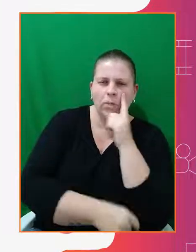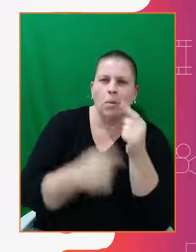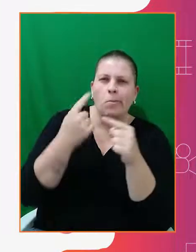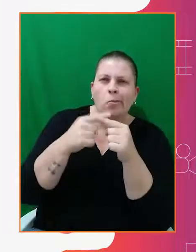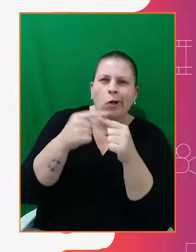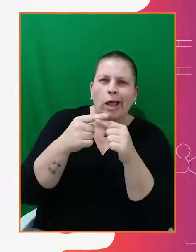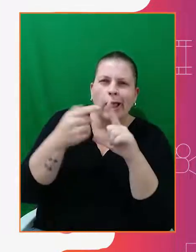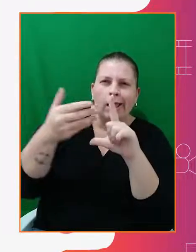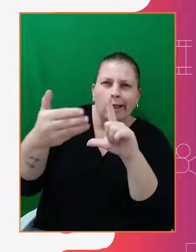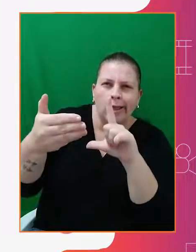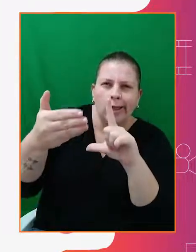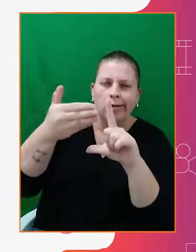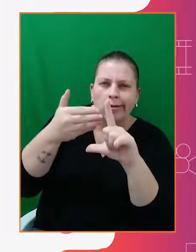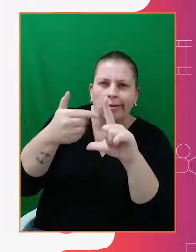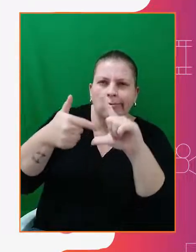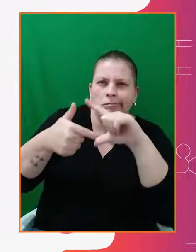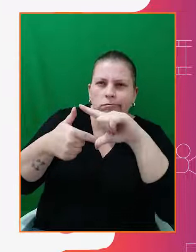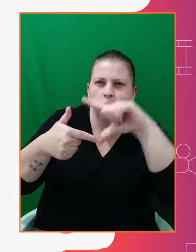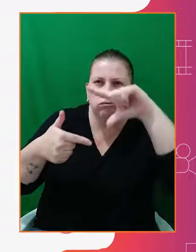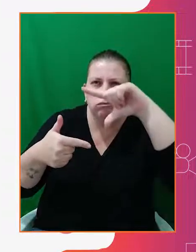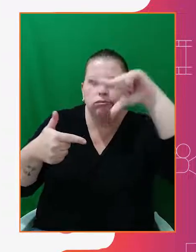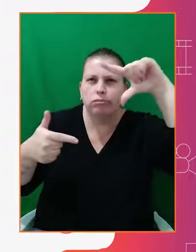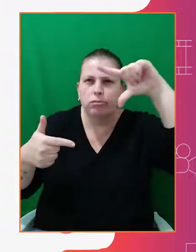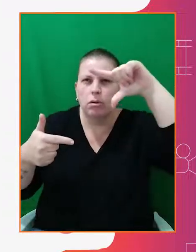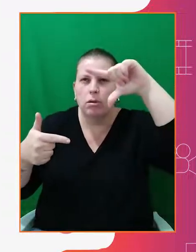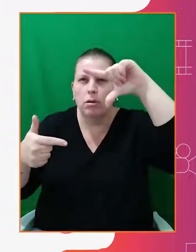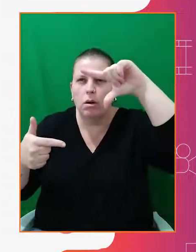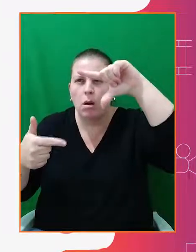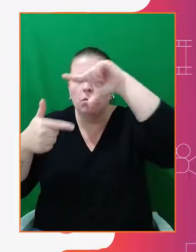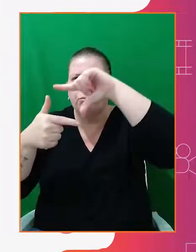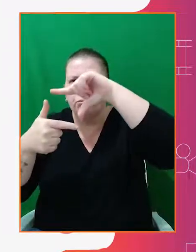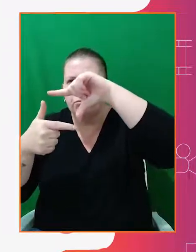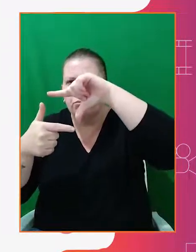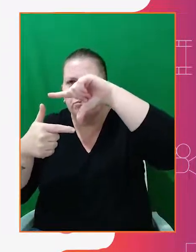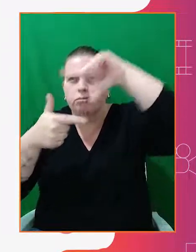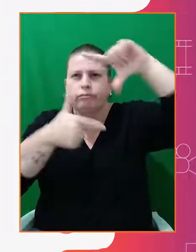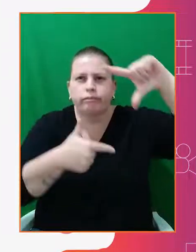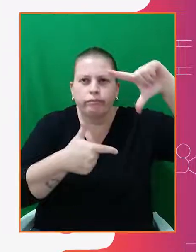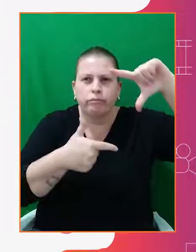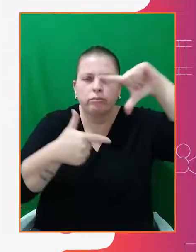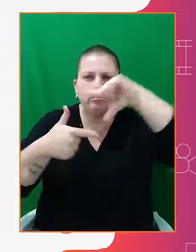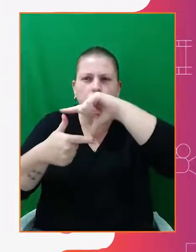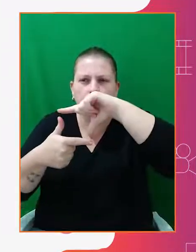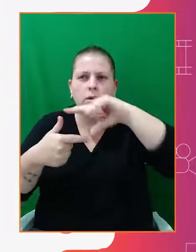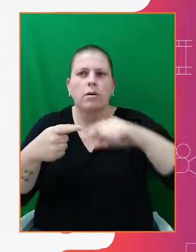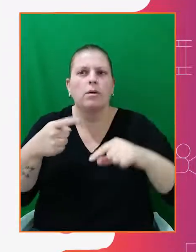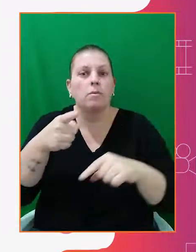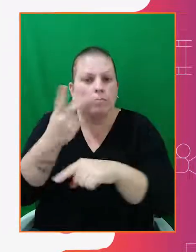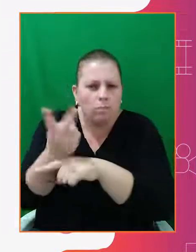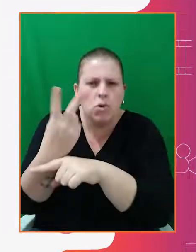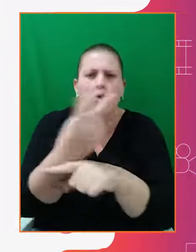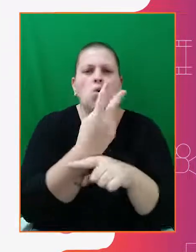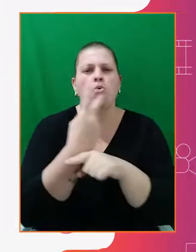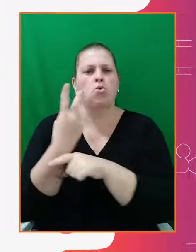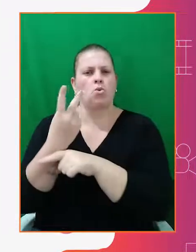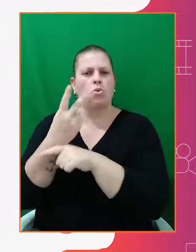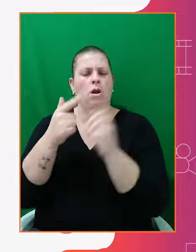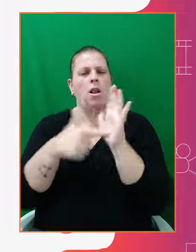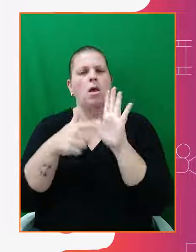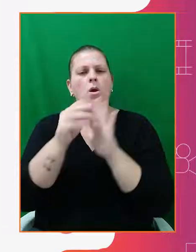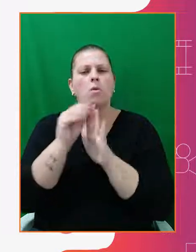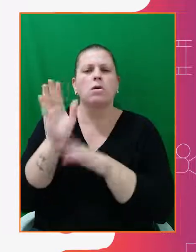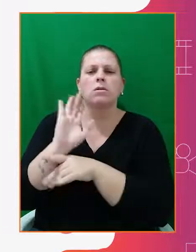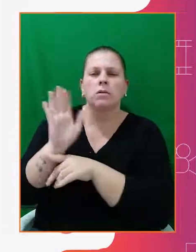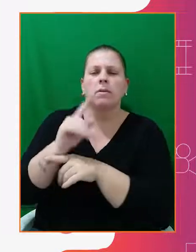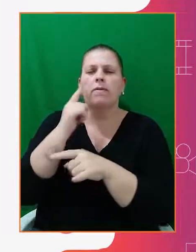esse, por que esse plano está aqui, por que ele vem na sequência de outro plano. Explore este mundo, né? Vá atrás de material para entender a